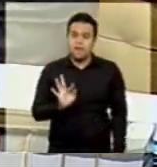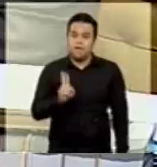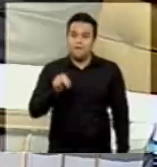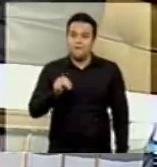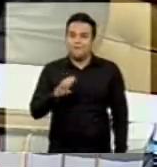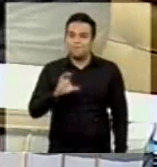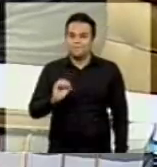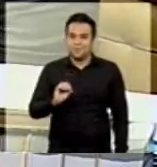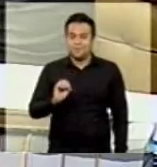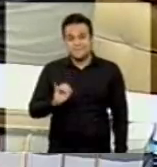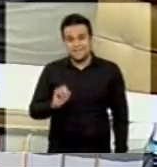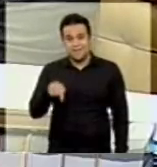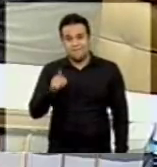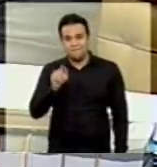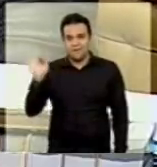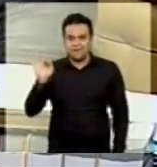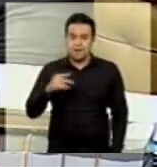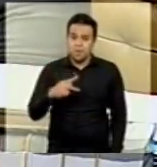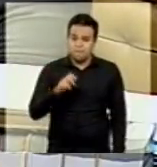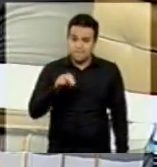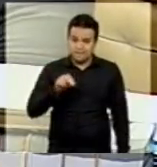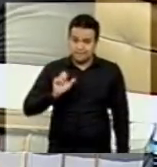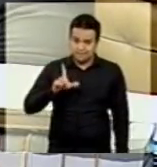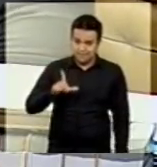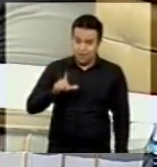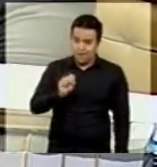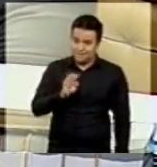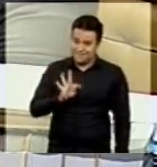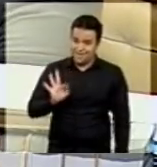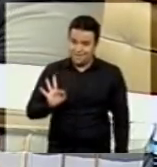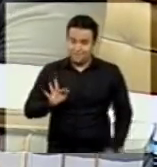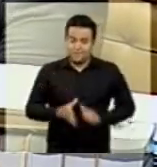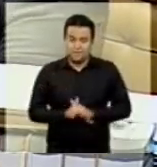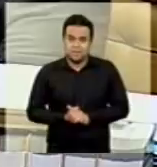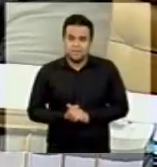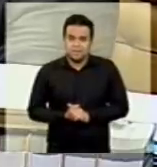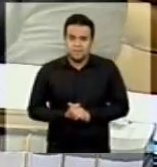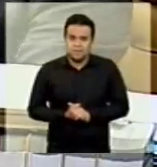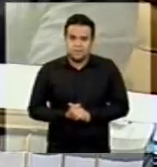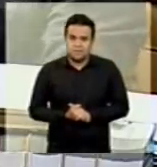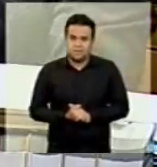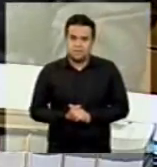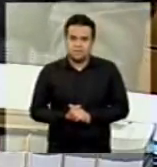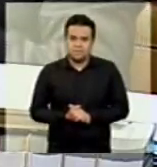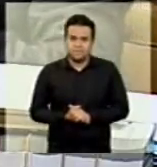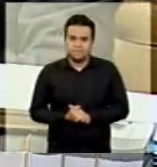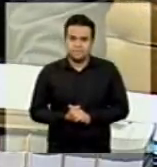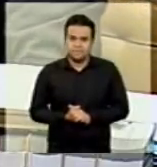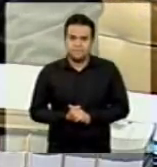função nas infrações penais perante o Supremo Tribunal Federal, quando se tratar de